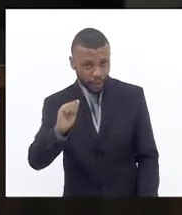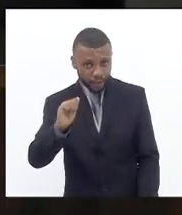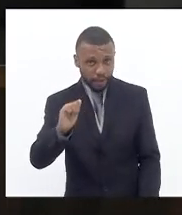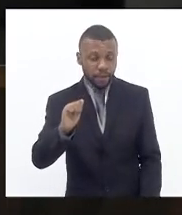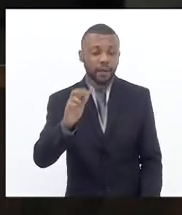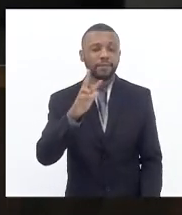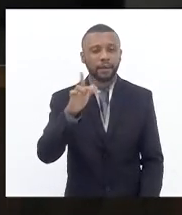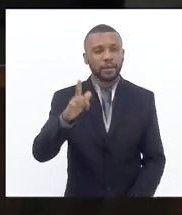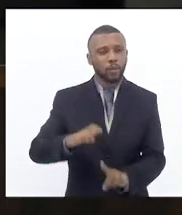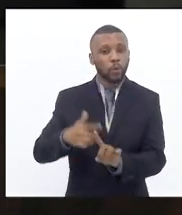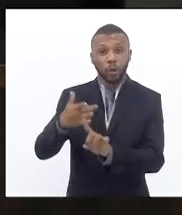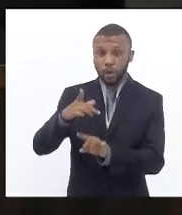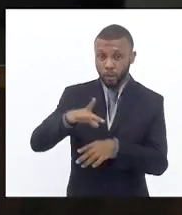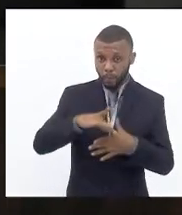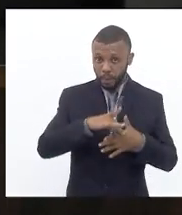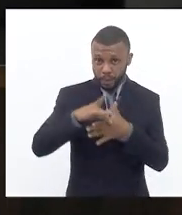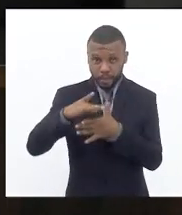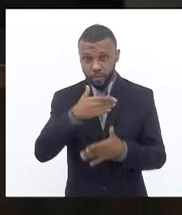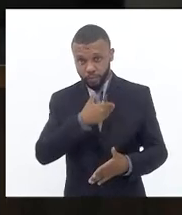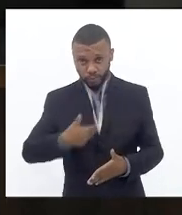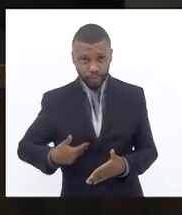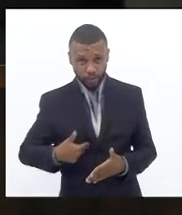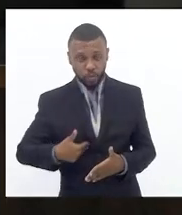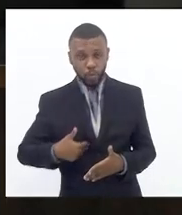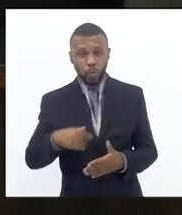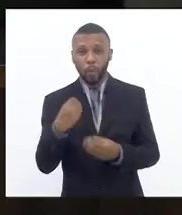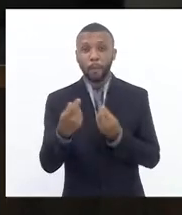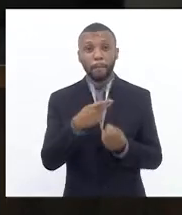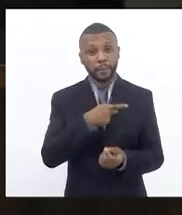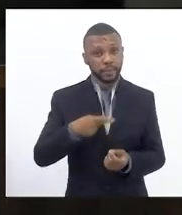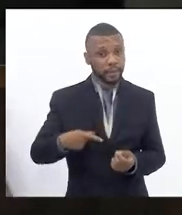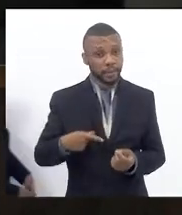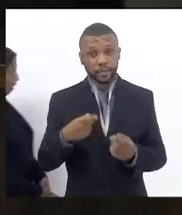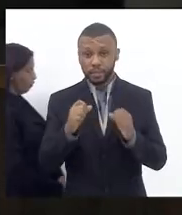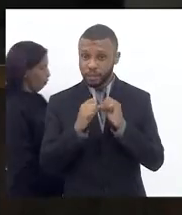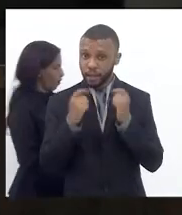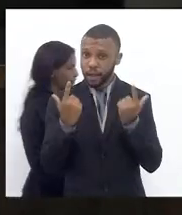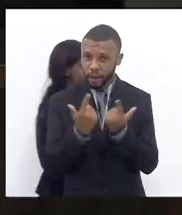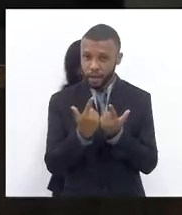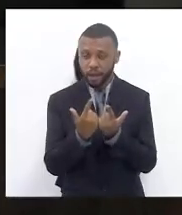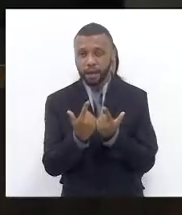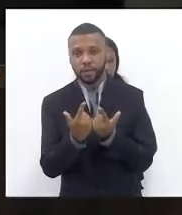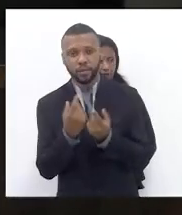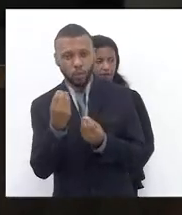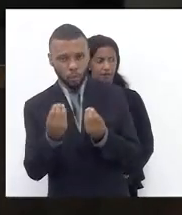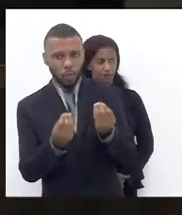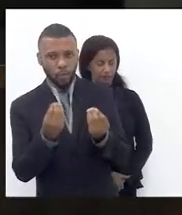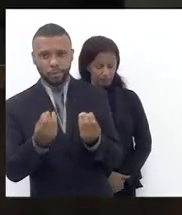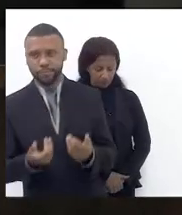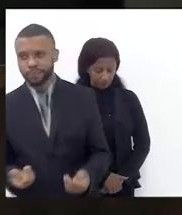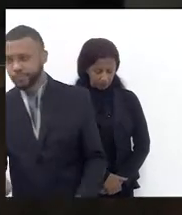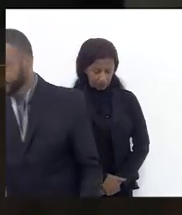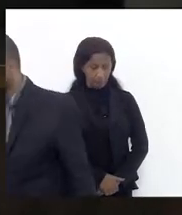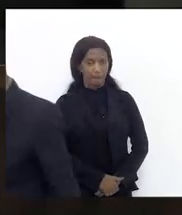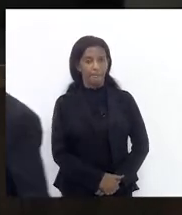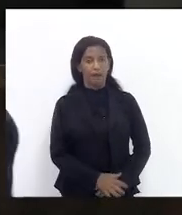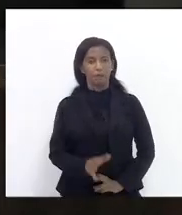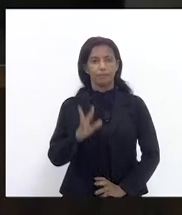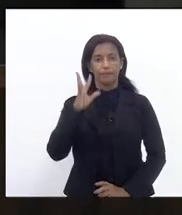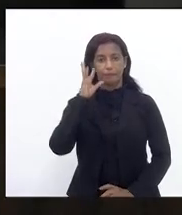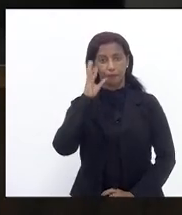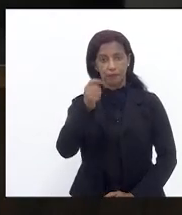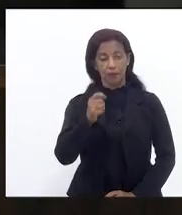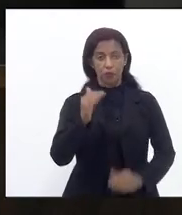e o que é o como líder do governo físico aqui com presidente da casa que está absolutamente dentro centrado na